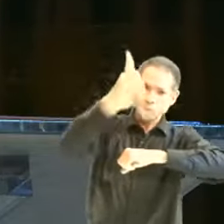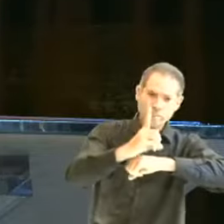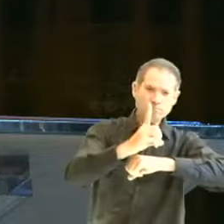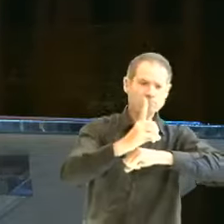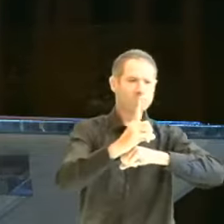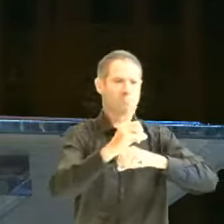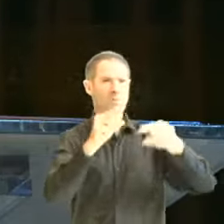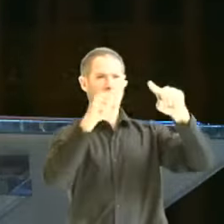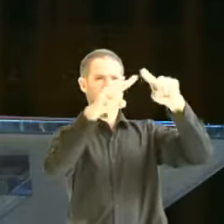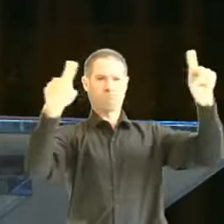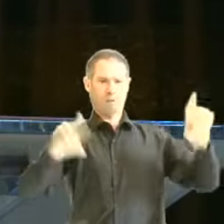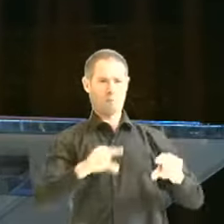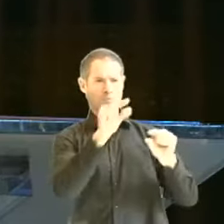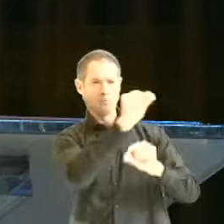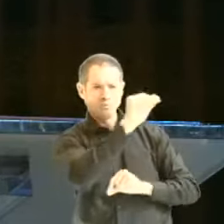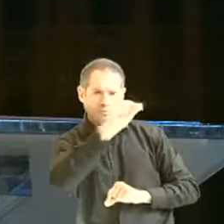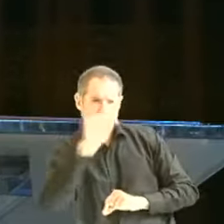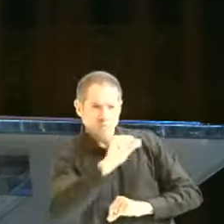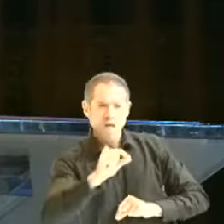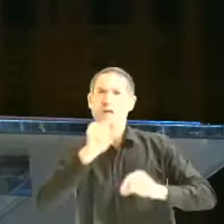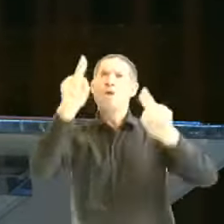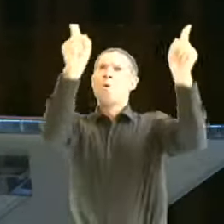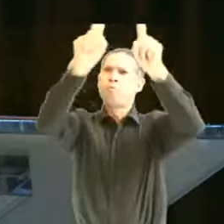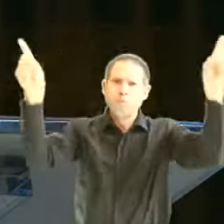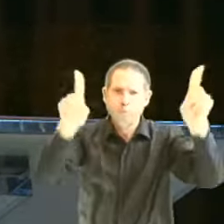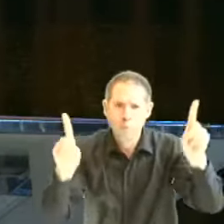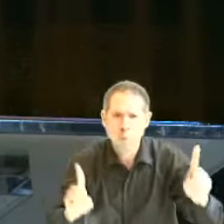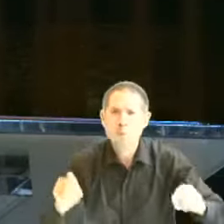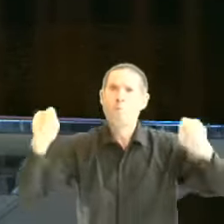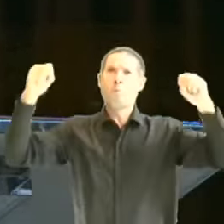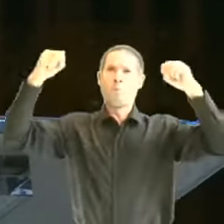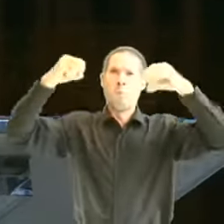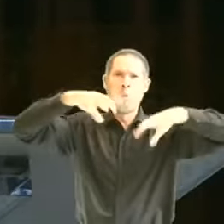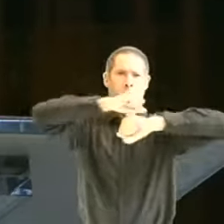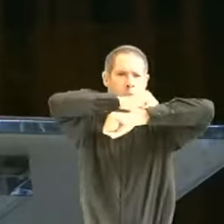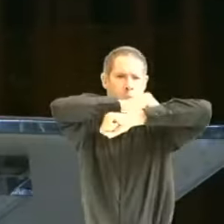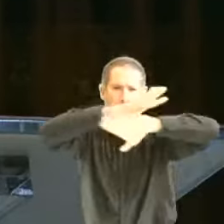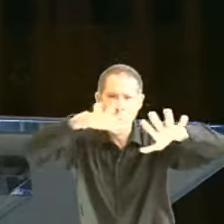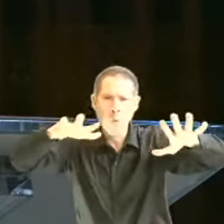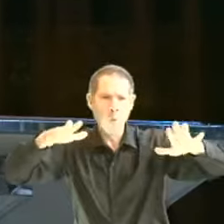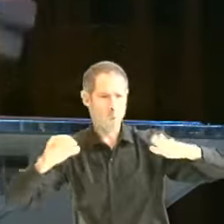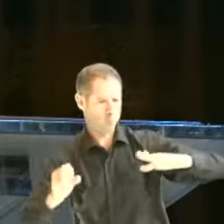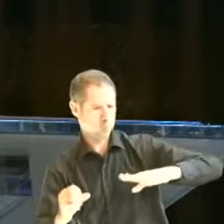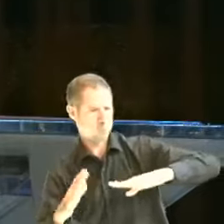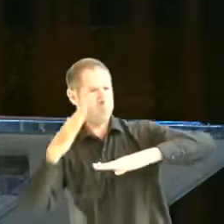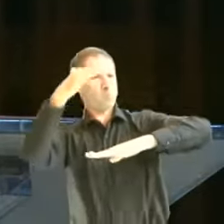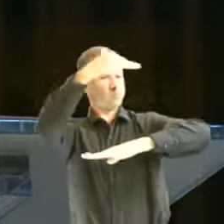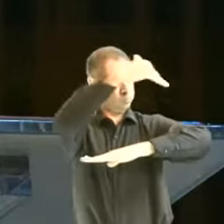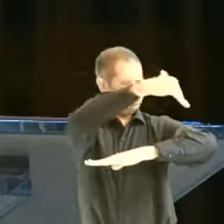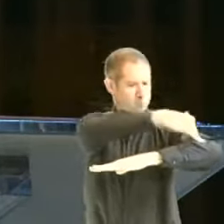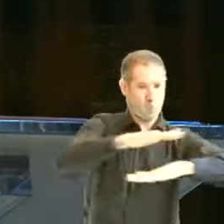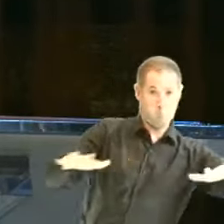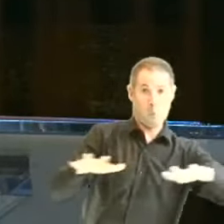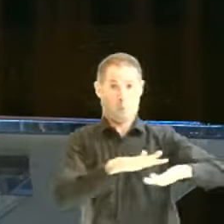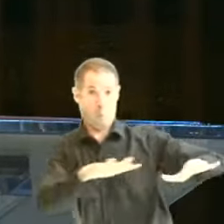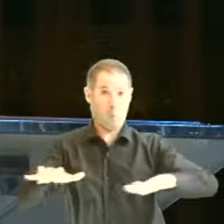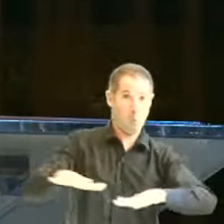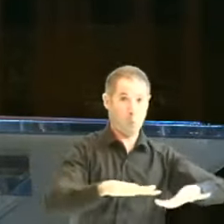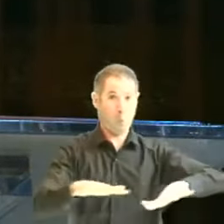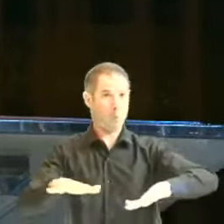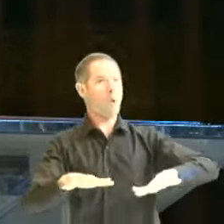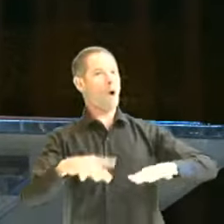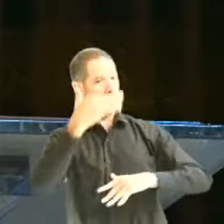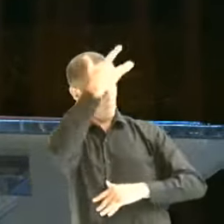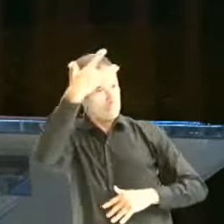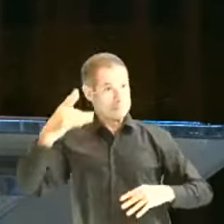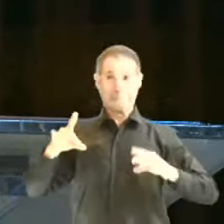mandamentos, tinha raios, trovões, a glória dele cobriu o cume do monte, tremia a terra, e as